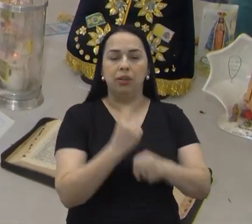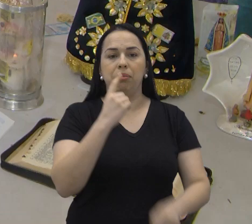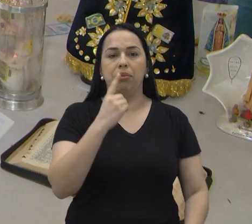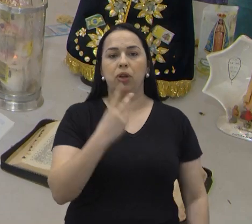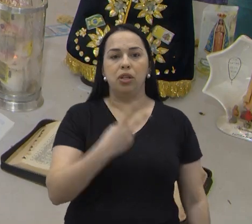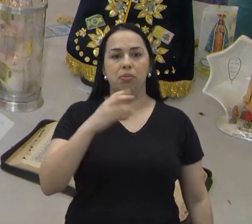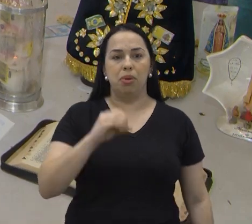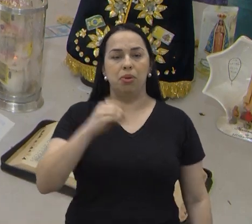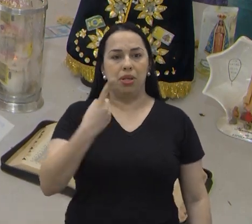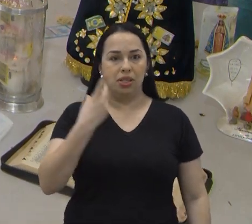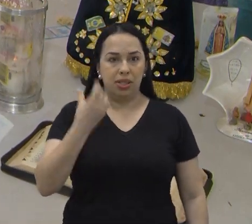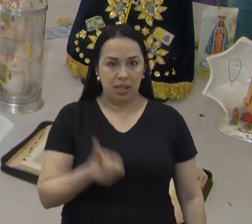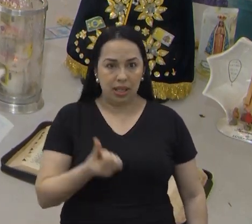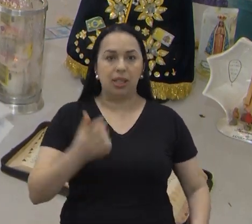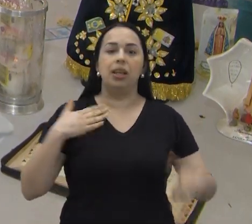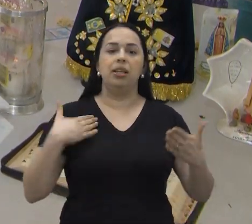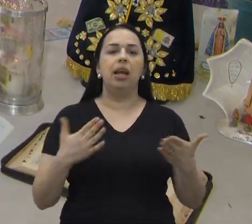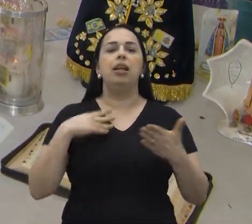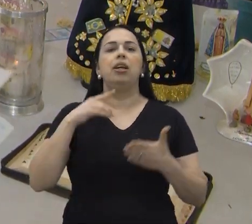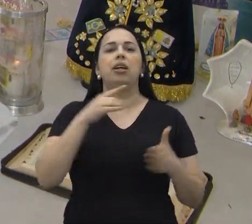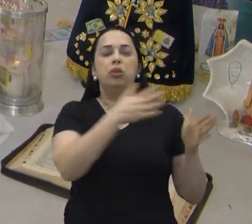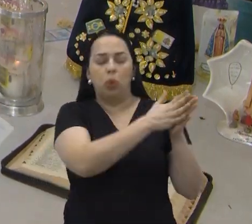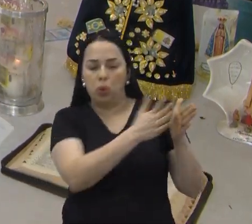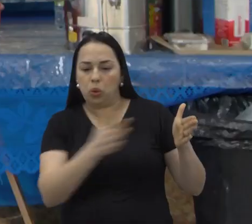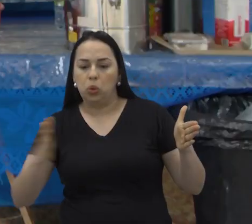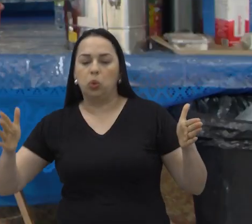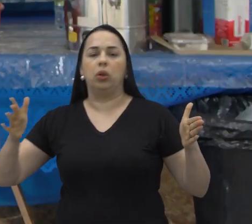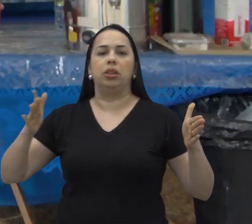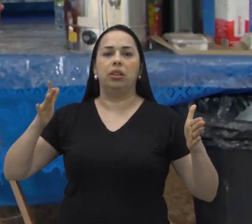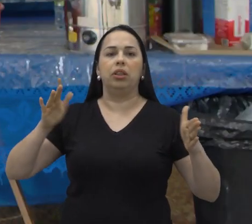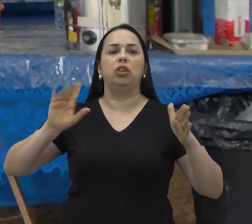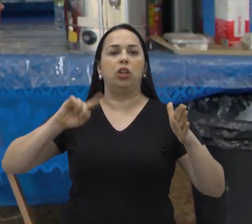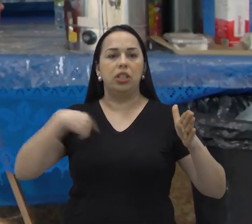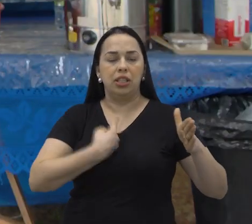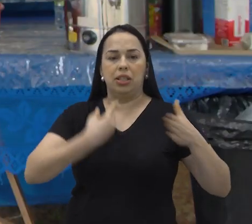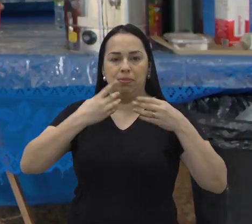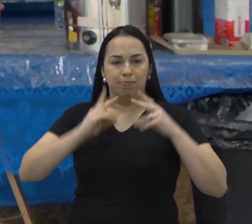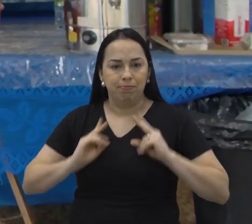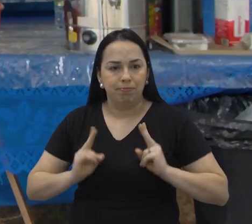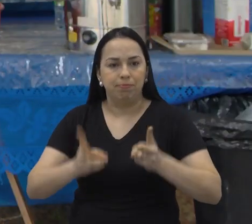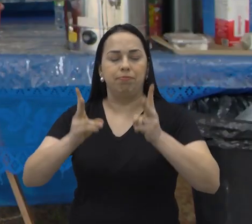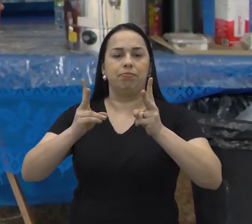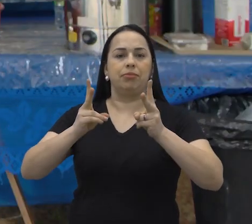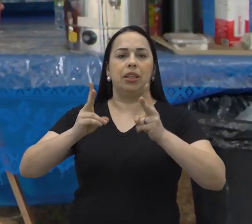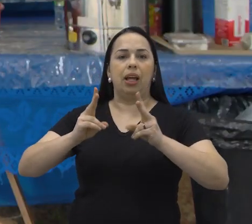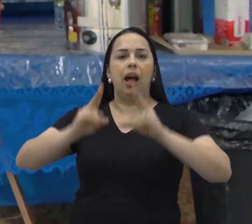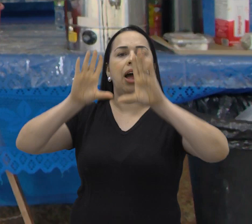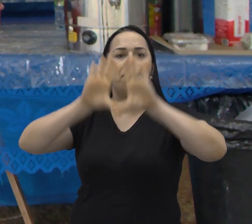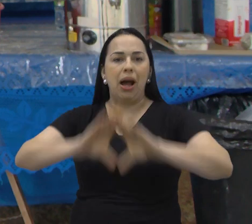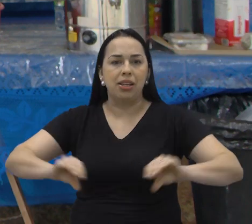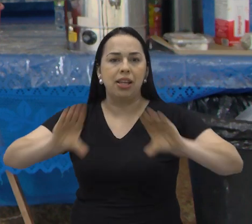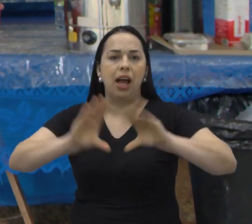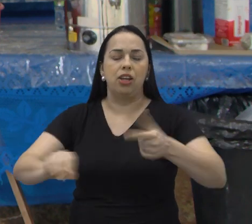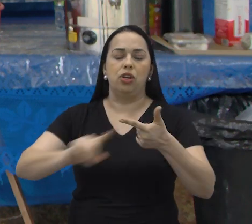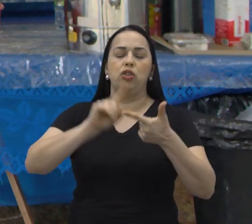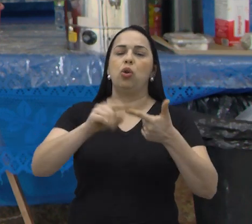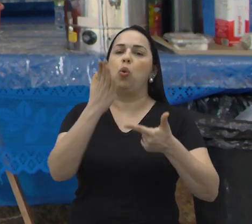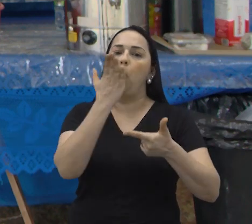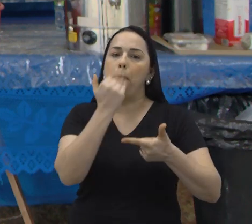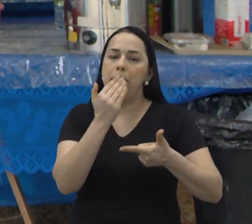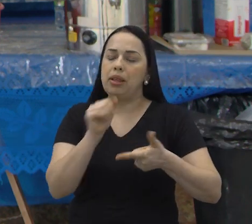anos, são cerca de 20 dias de serviço voluntário. Nós oferecemos massagem, comida,